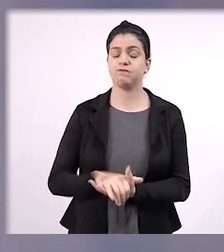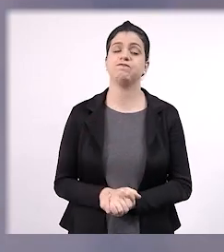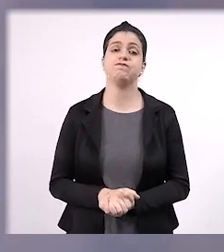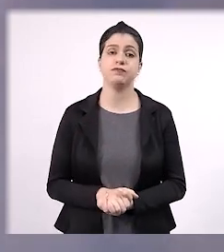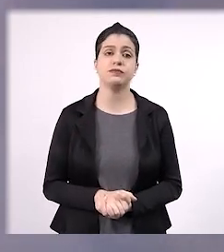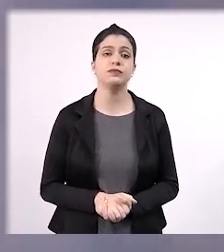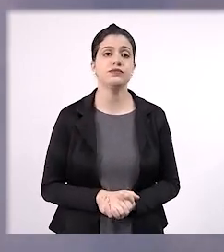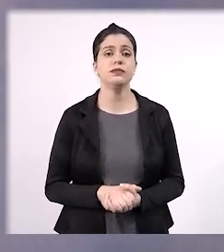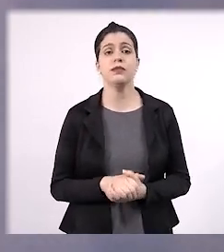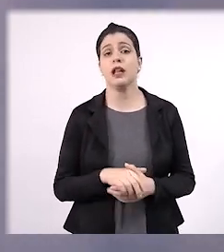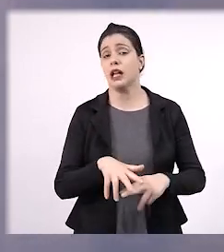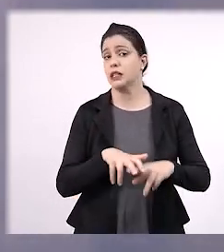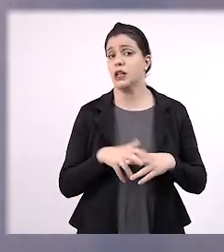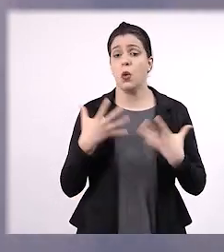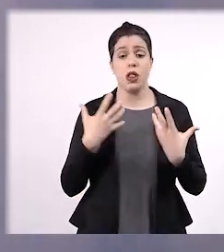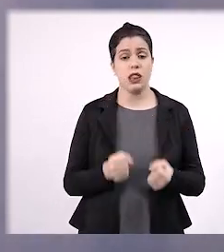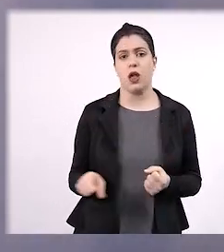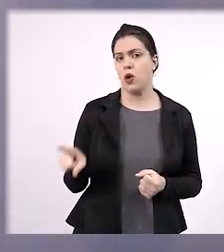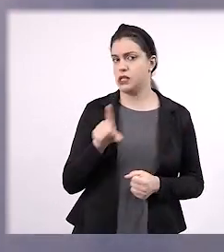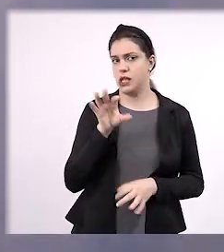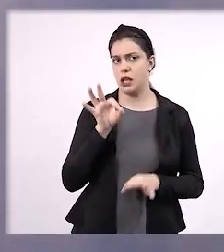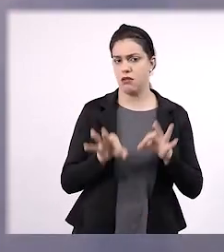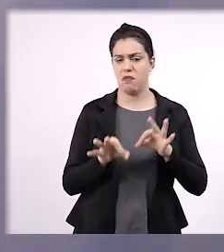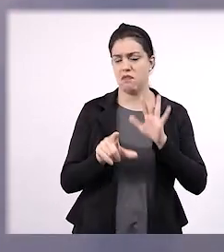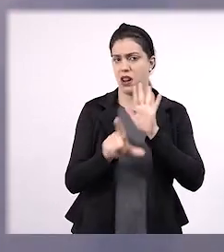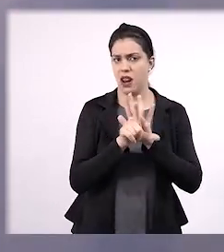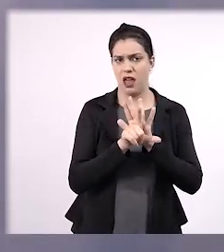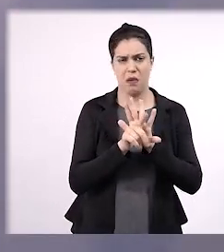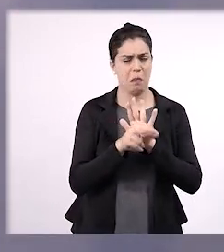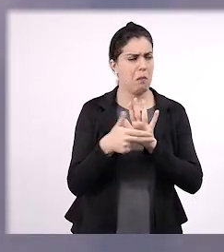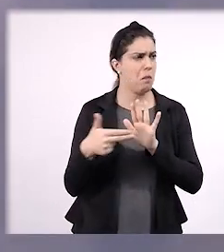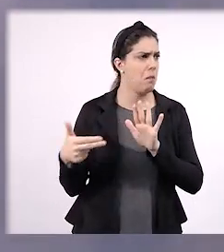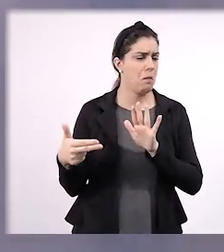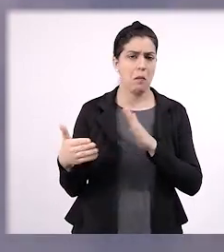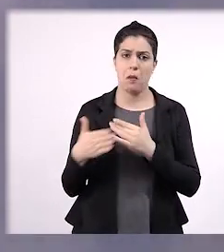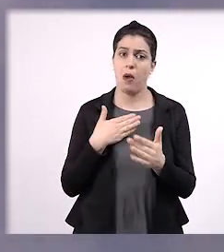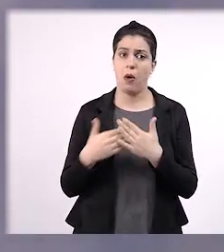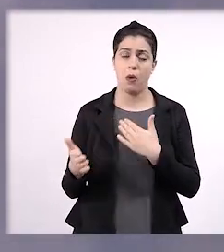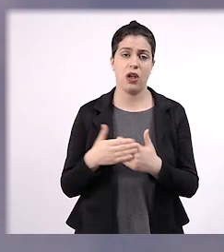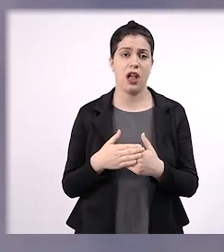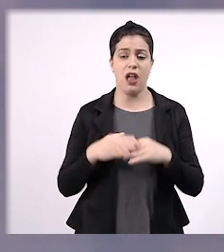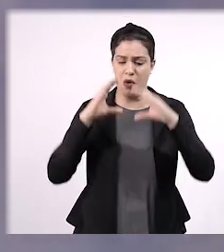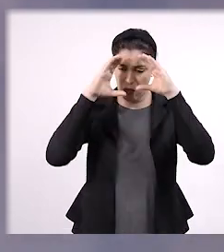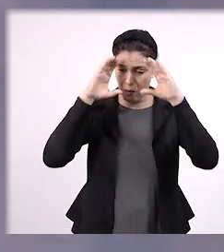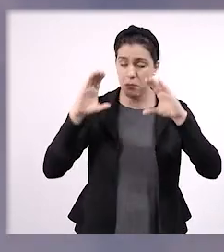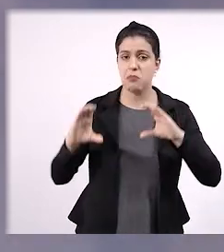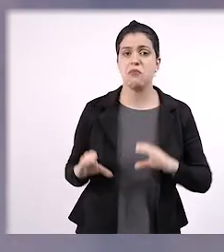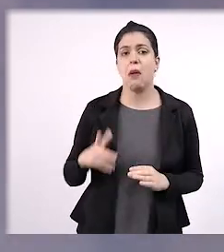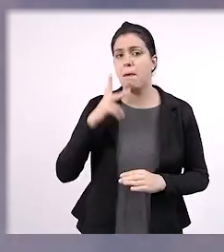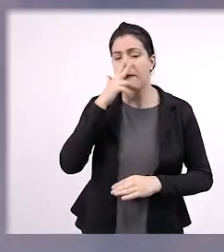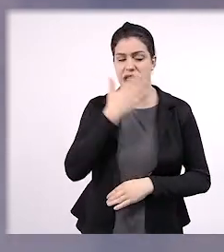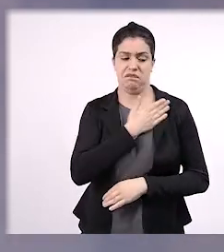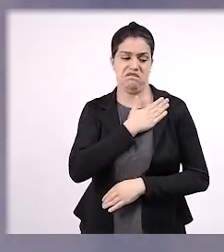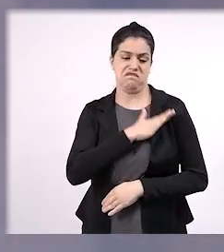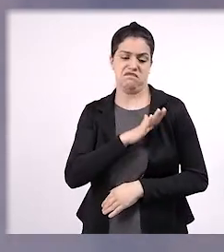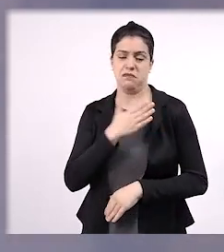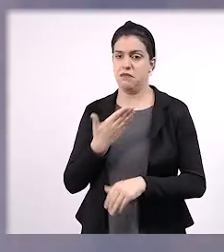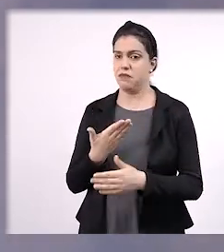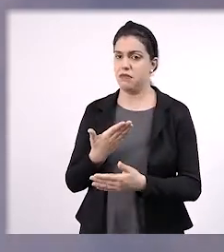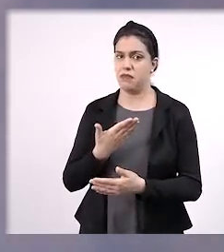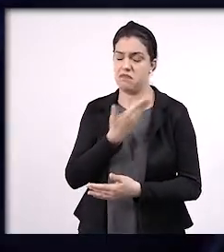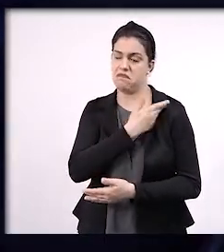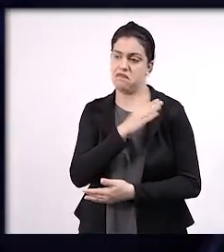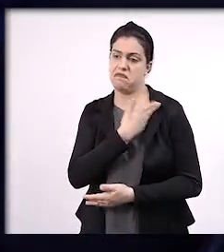enfim. Não se tolera no nosso ordenamento jurídico qualquer tipo de lei, ato normativo ou conduta que vise a discriminar os